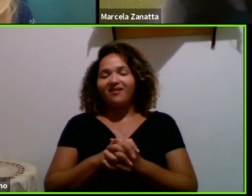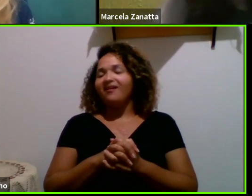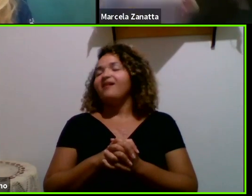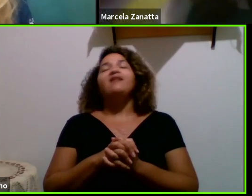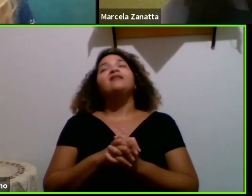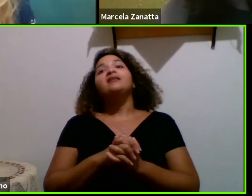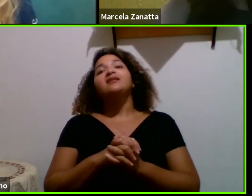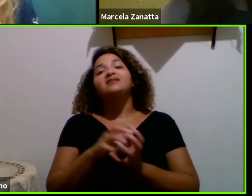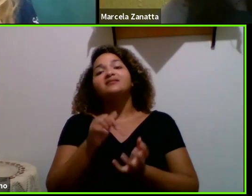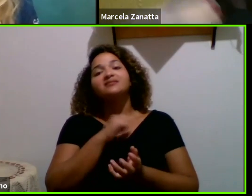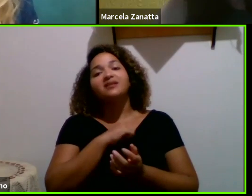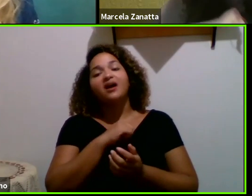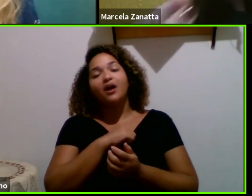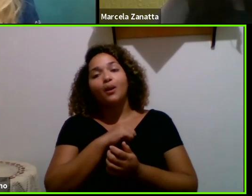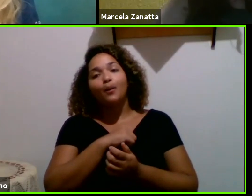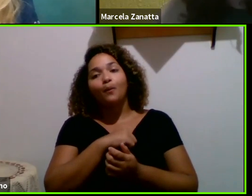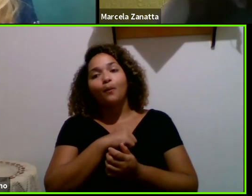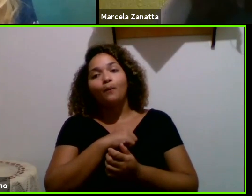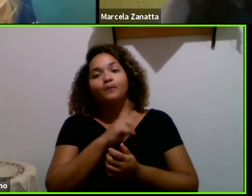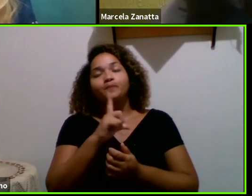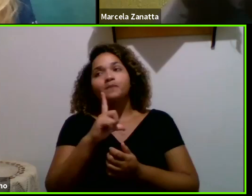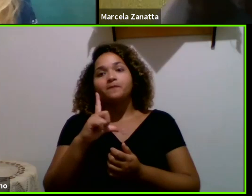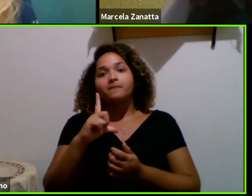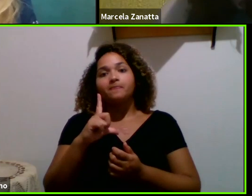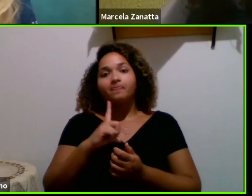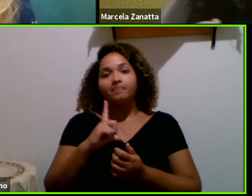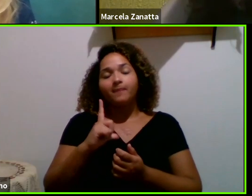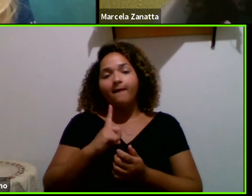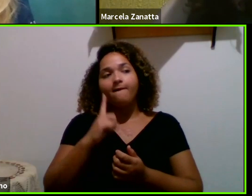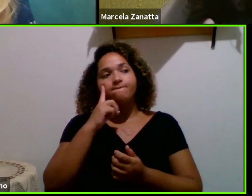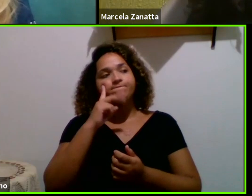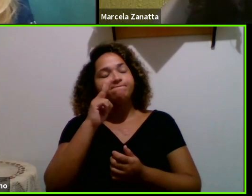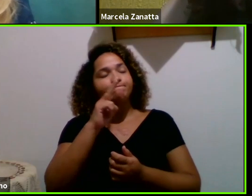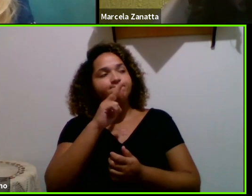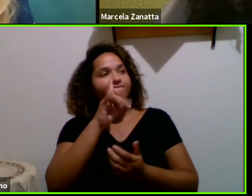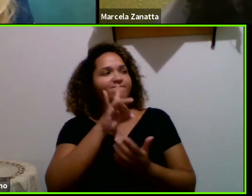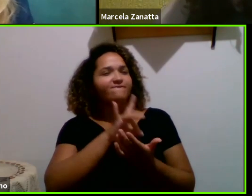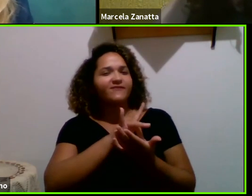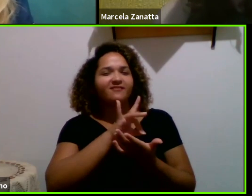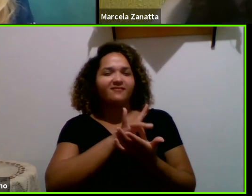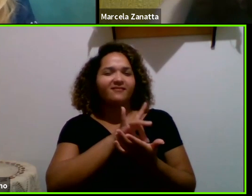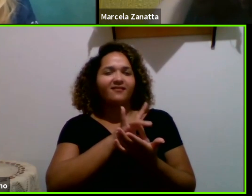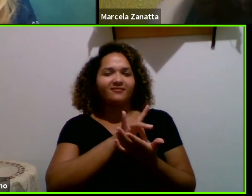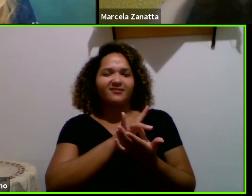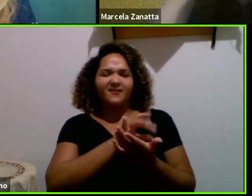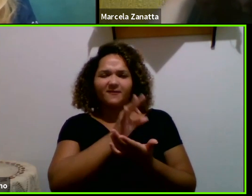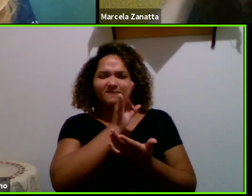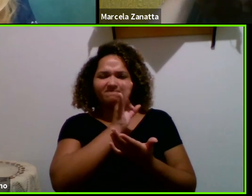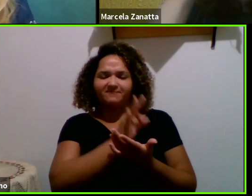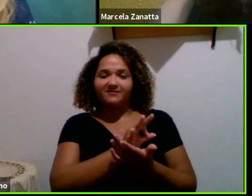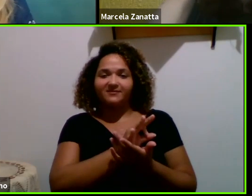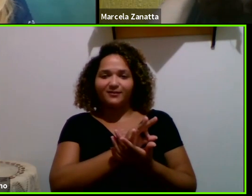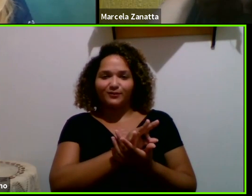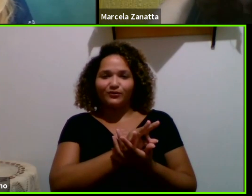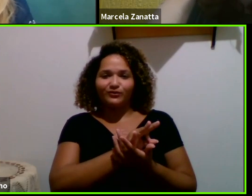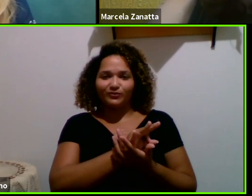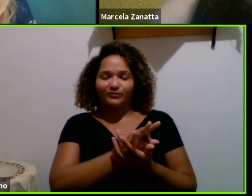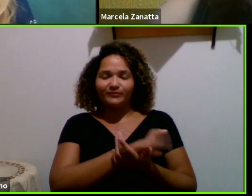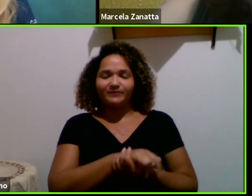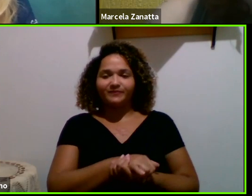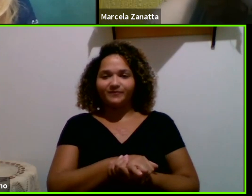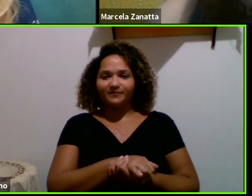Senac, imagina poder fazer uma simulação, não é, com tanta fidelidade assim à realidade.